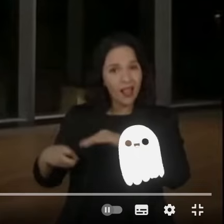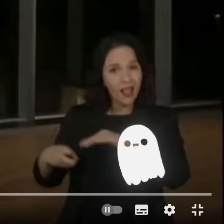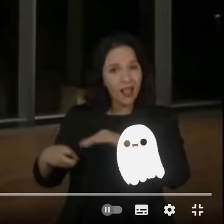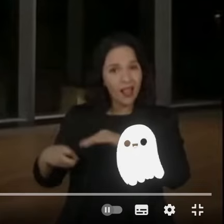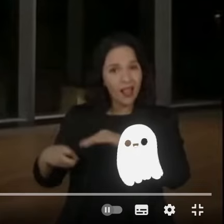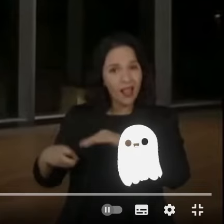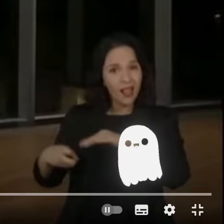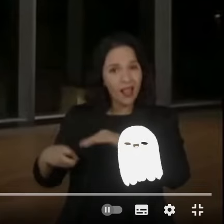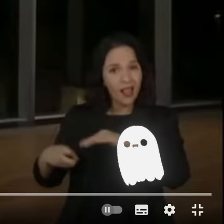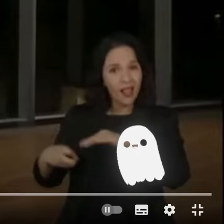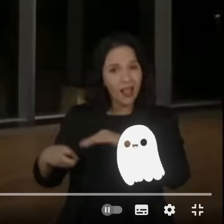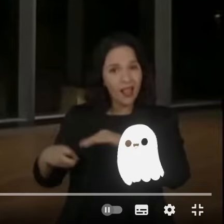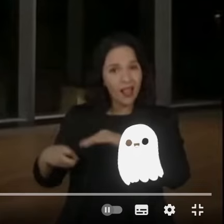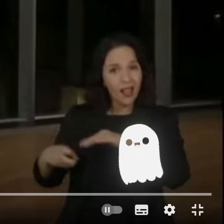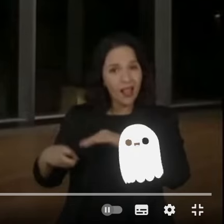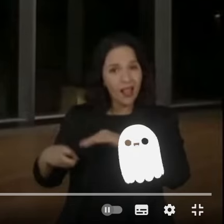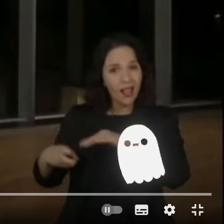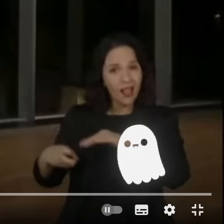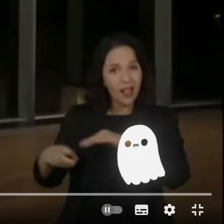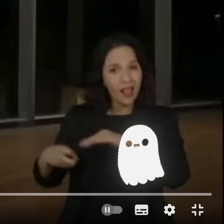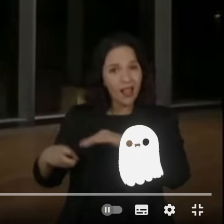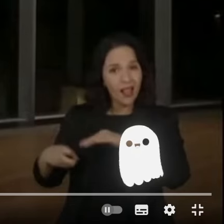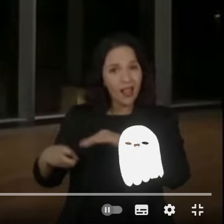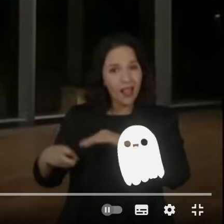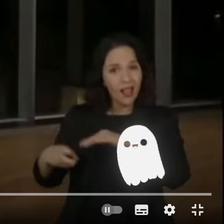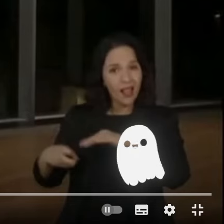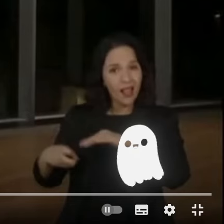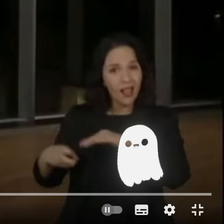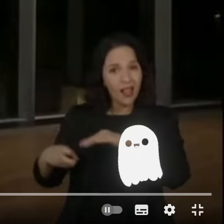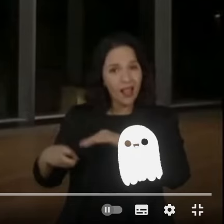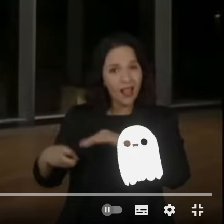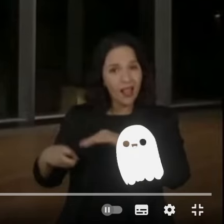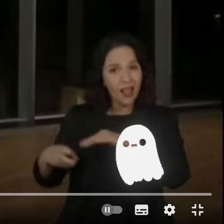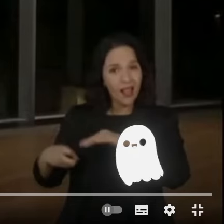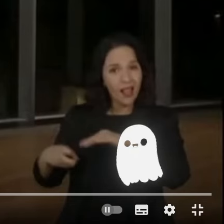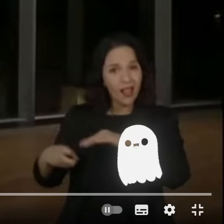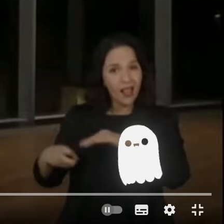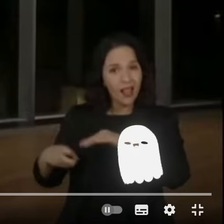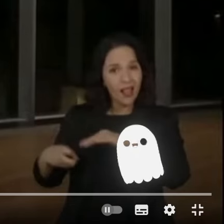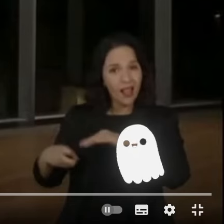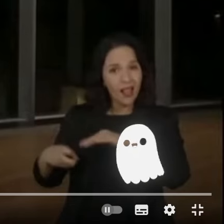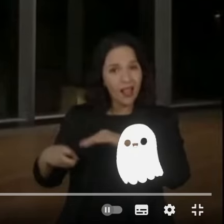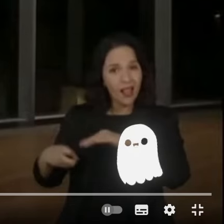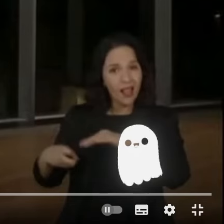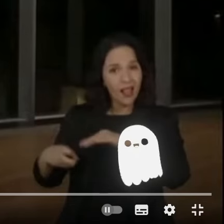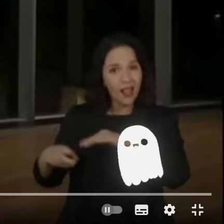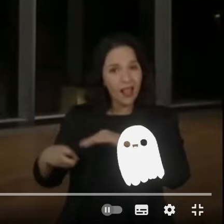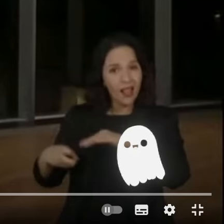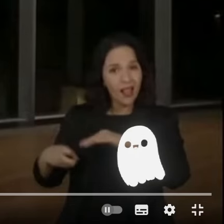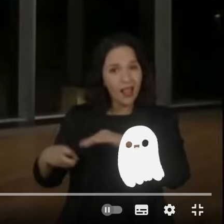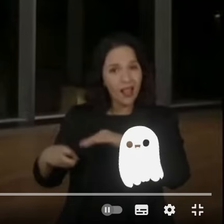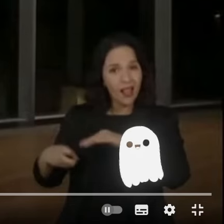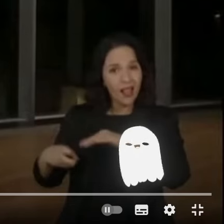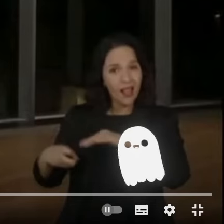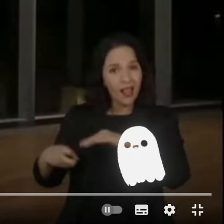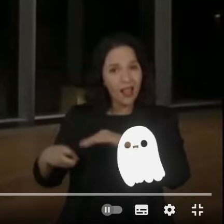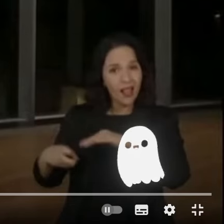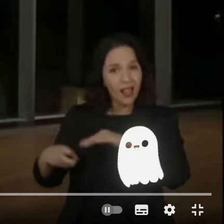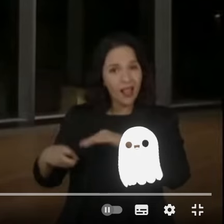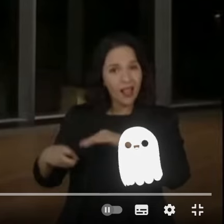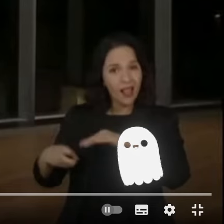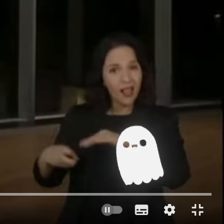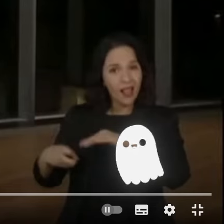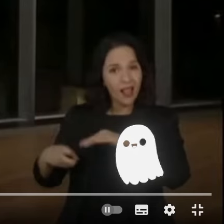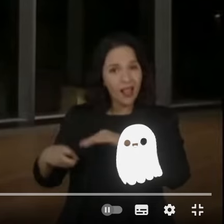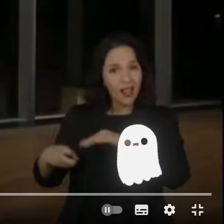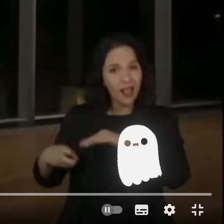detetive, eu falei, vamos brincar nessa casa abandonada. E aí ele ficou meio... Eu tenho um pouco de medo. Daí eu falei, não, vamos comigo. Qualquer